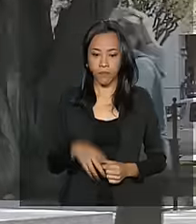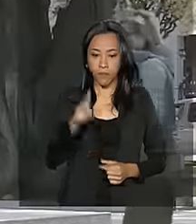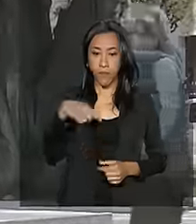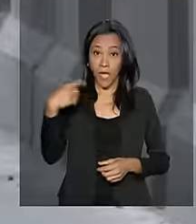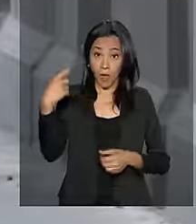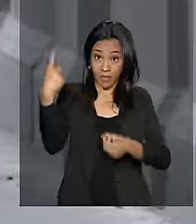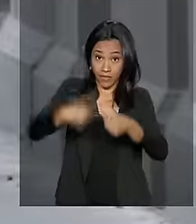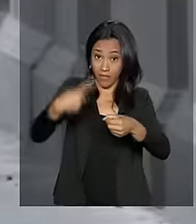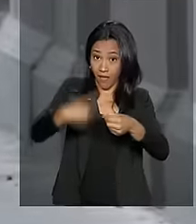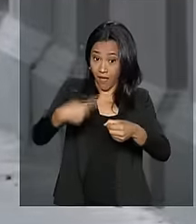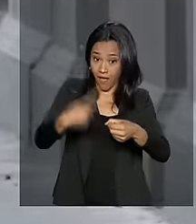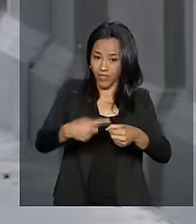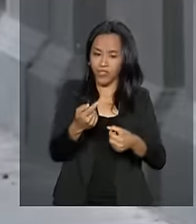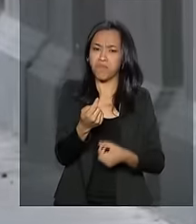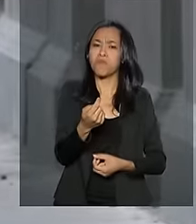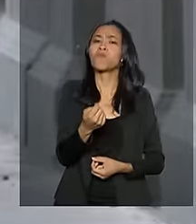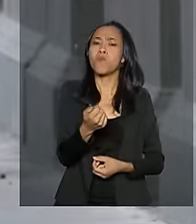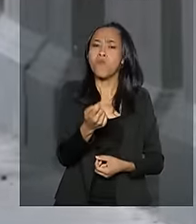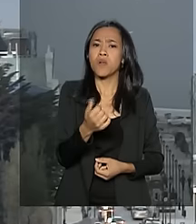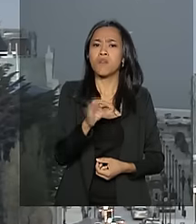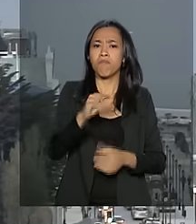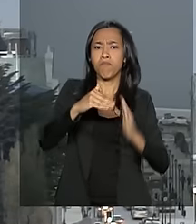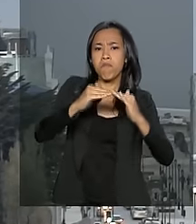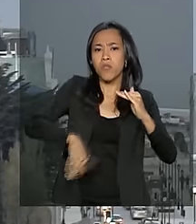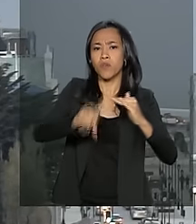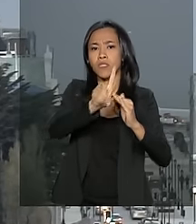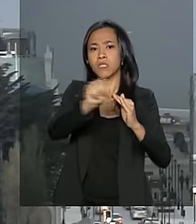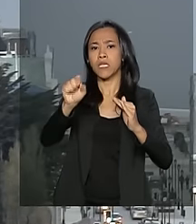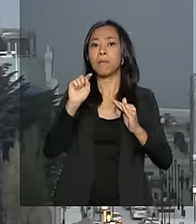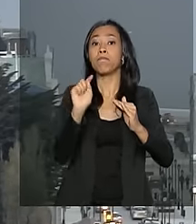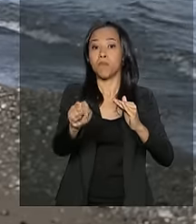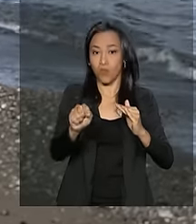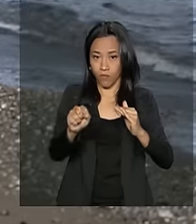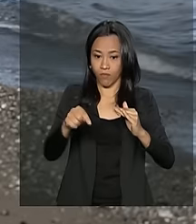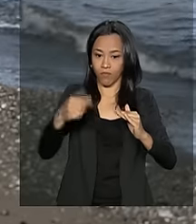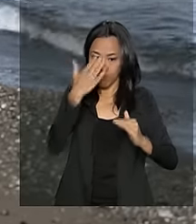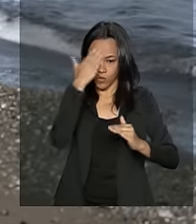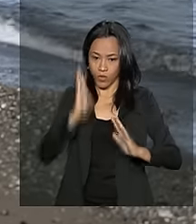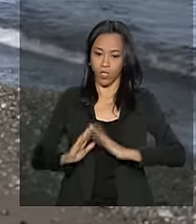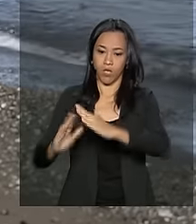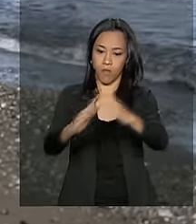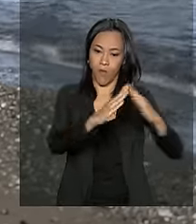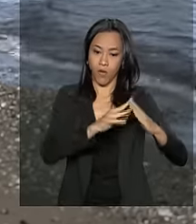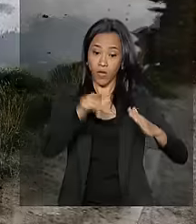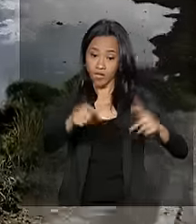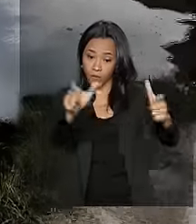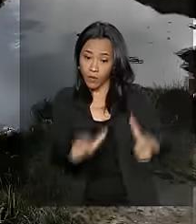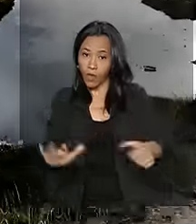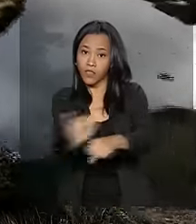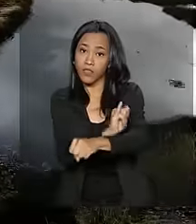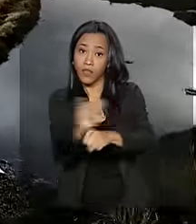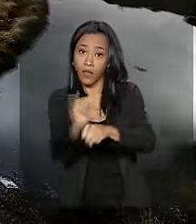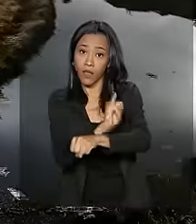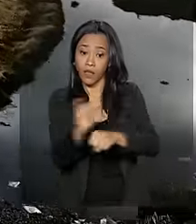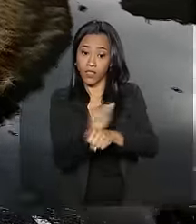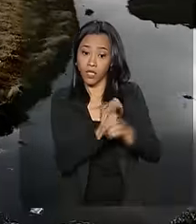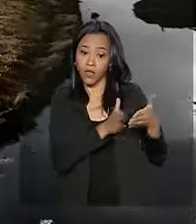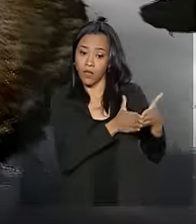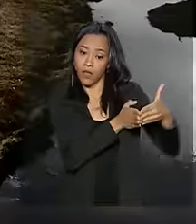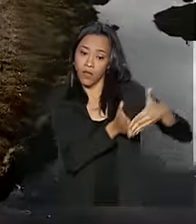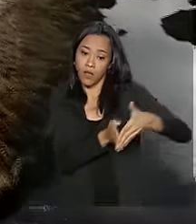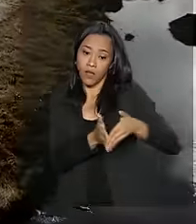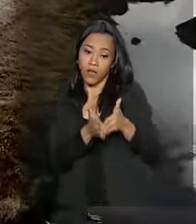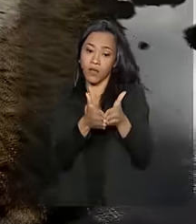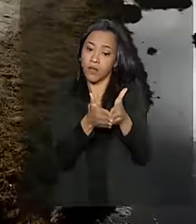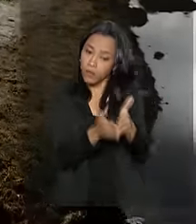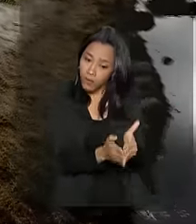Cidade média, pouco mais de 100 mil habitantes, porto grande, localização estratégica, às margens do Estreito de